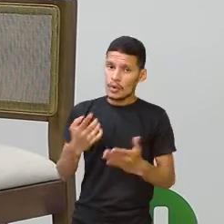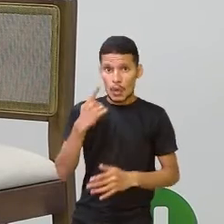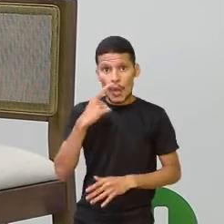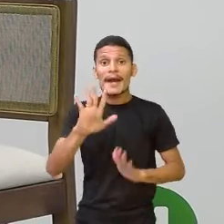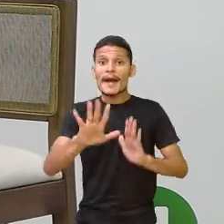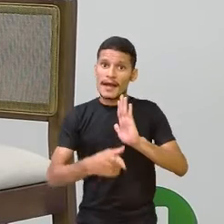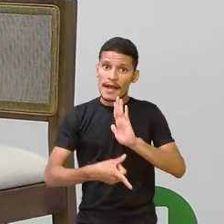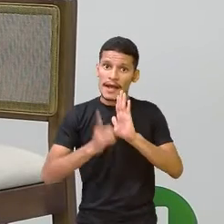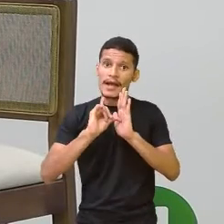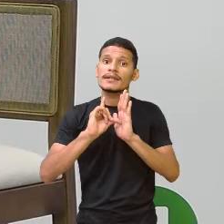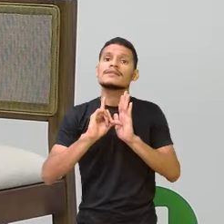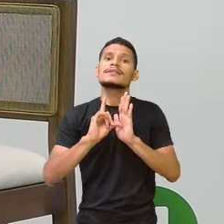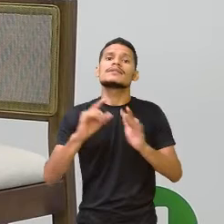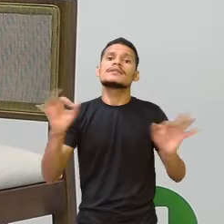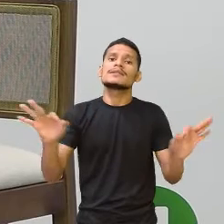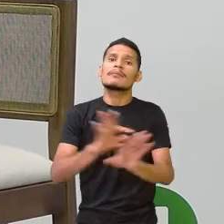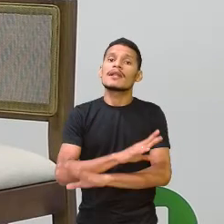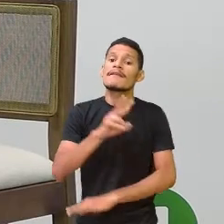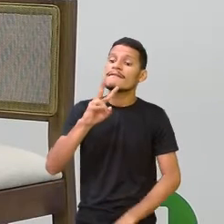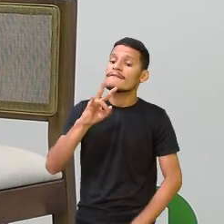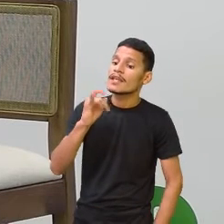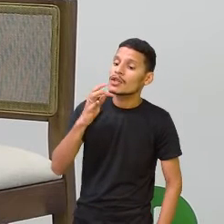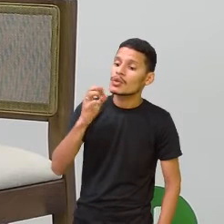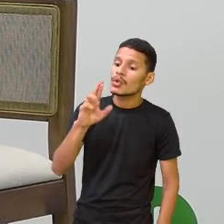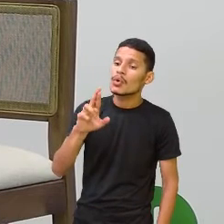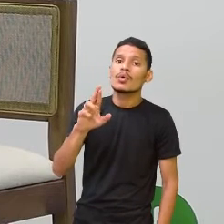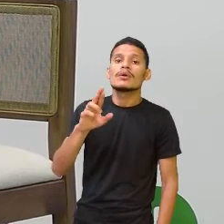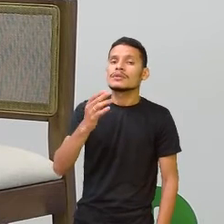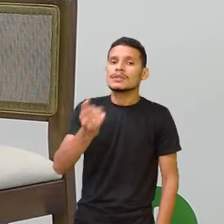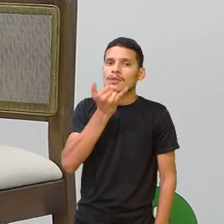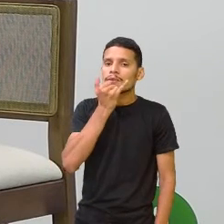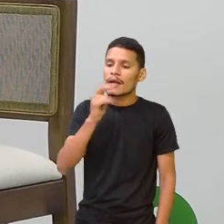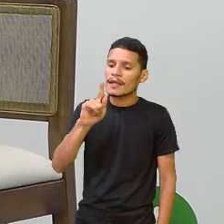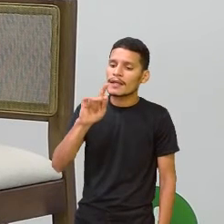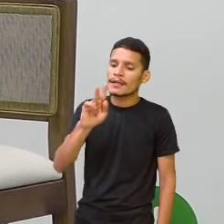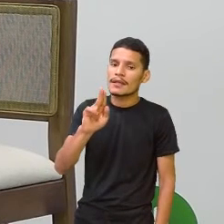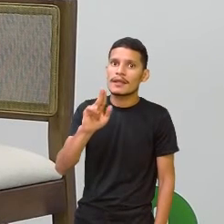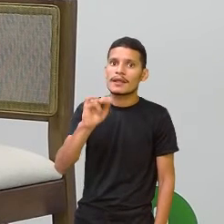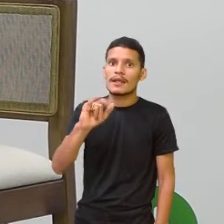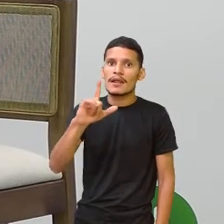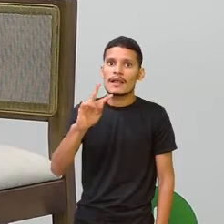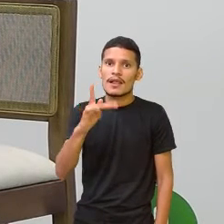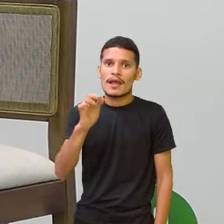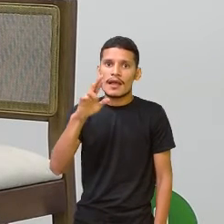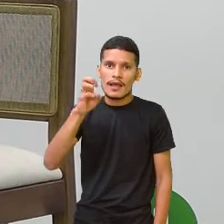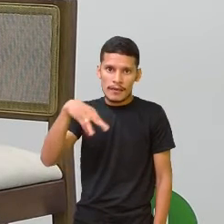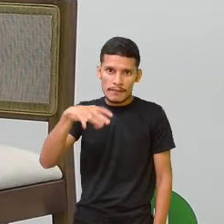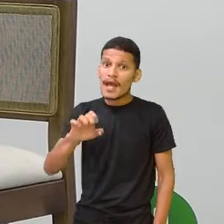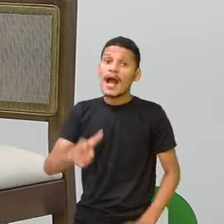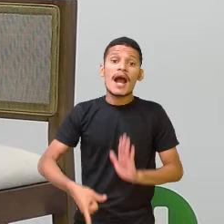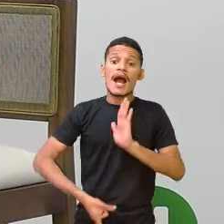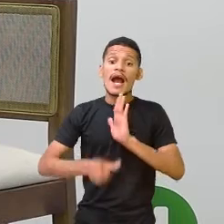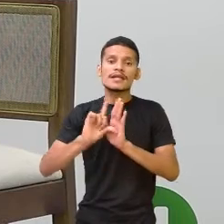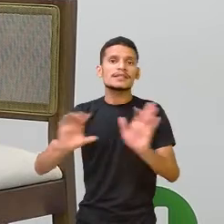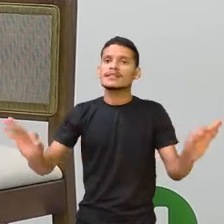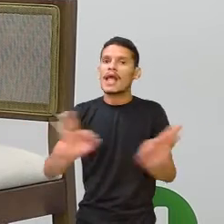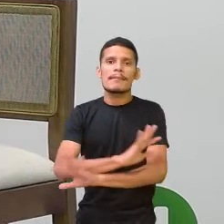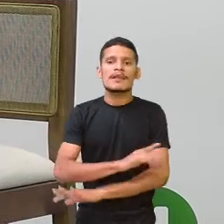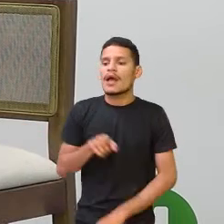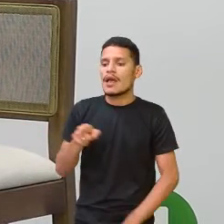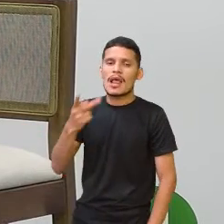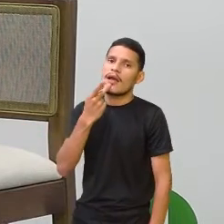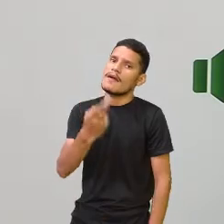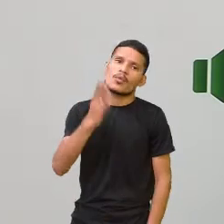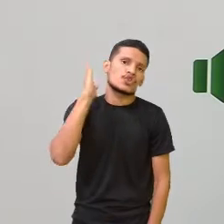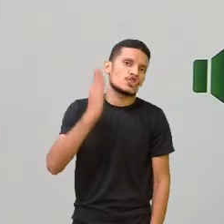aí, o Vitor, cadê o Vitor? Guilherme, perdão, já tinha dito que era 4 laranjas em cada caixa. Eu não estou acreditando. Antes de terminar aí,